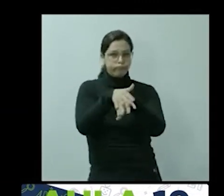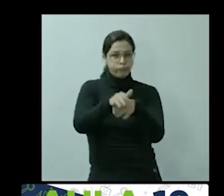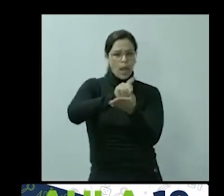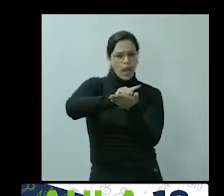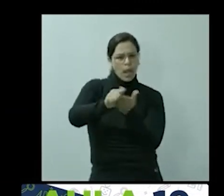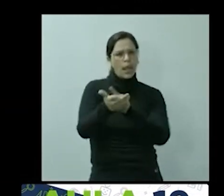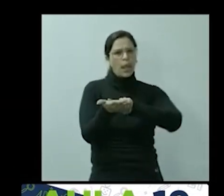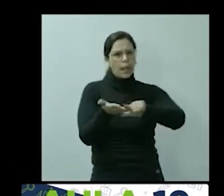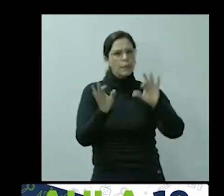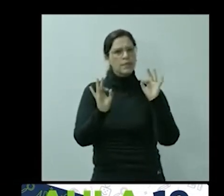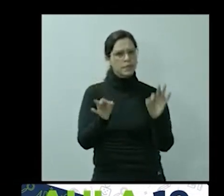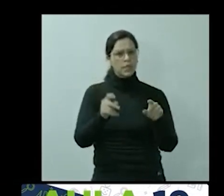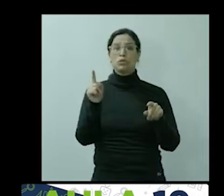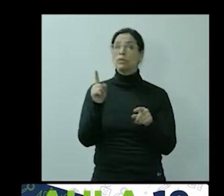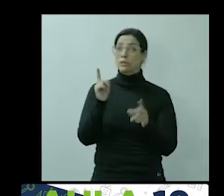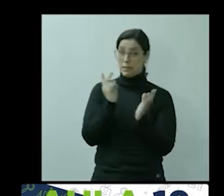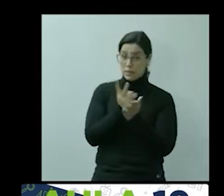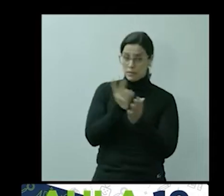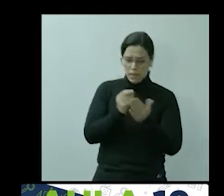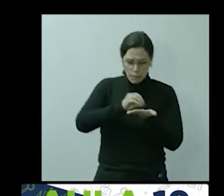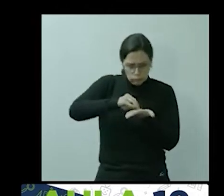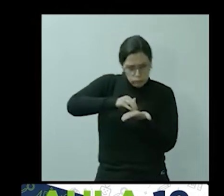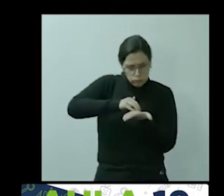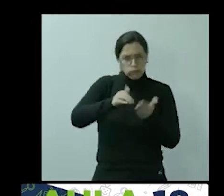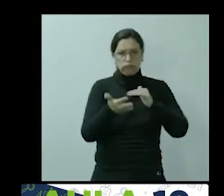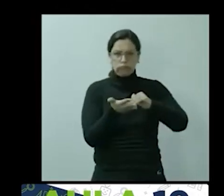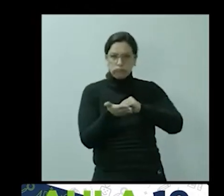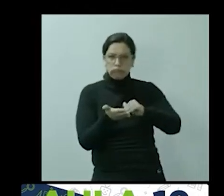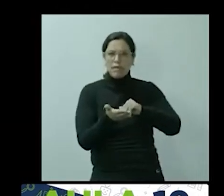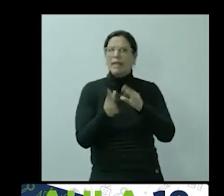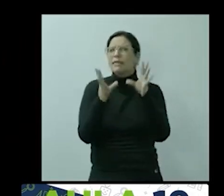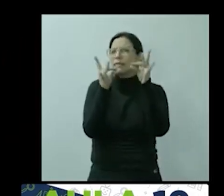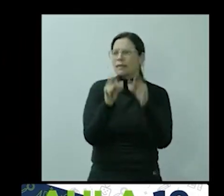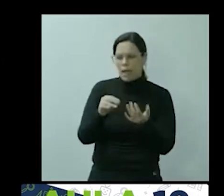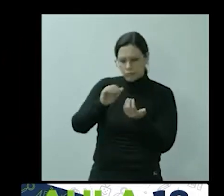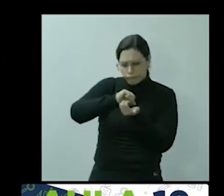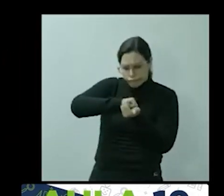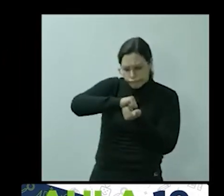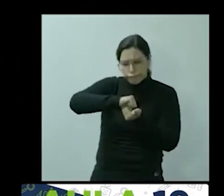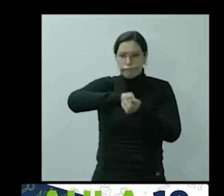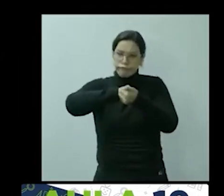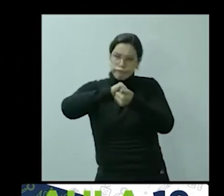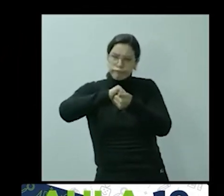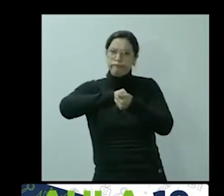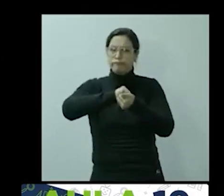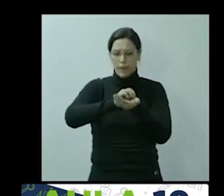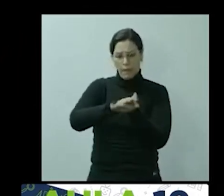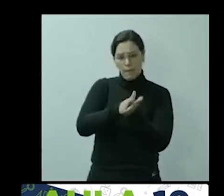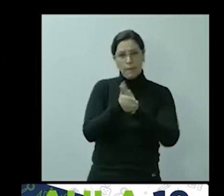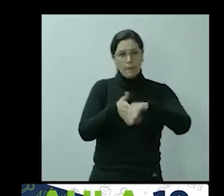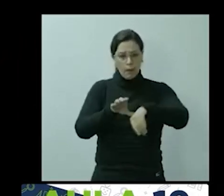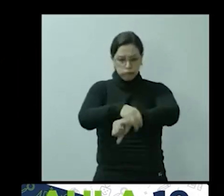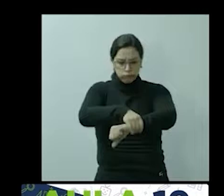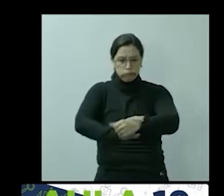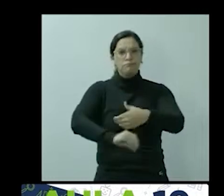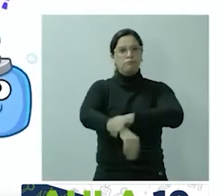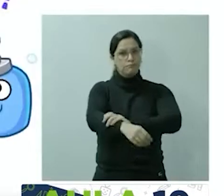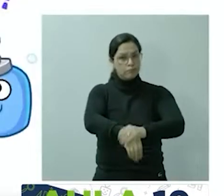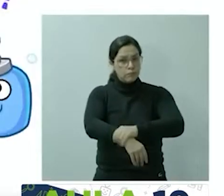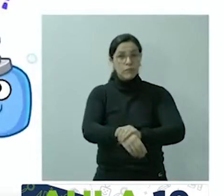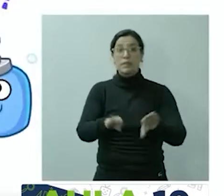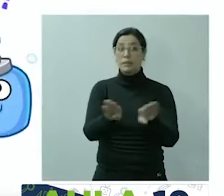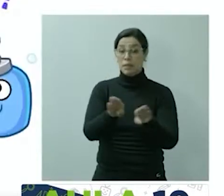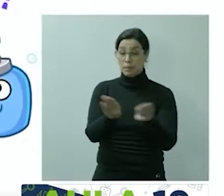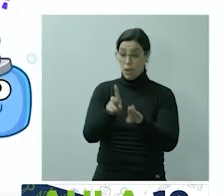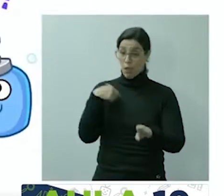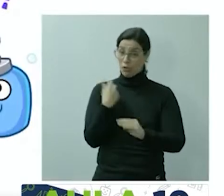esteja sempre limpa, lavando todas as partes, as unhas, a palma da mão, o punho, para que a